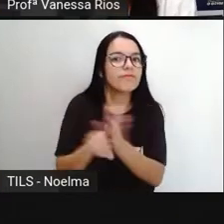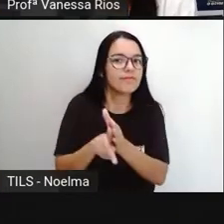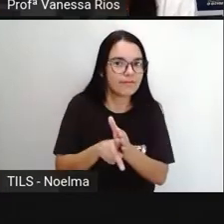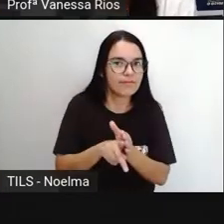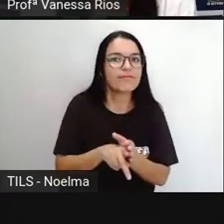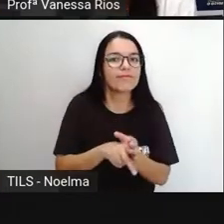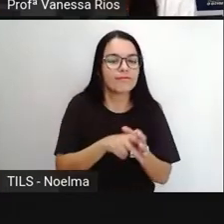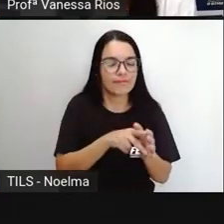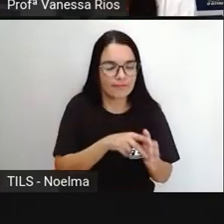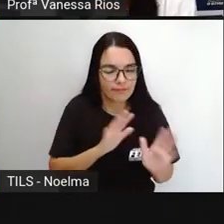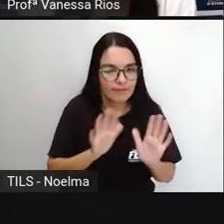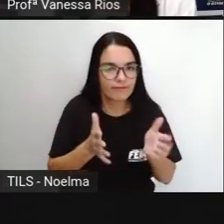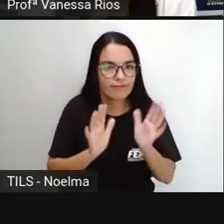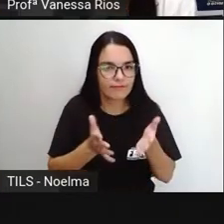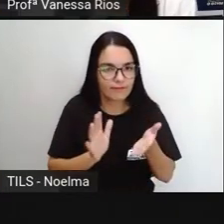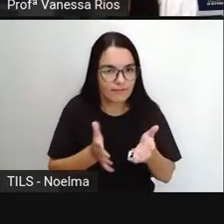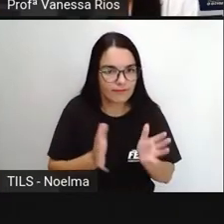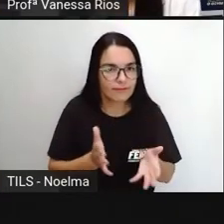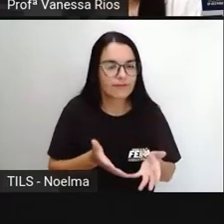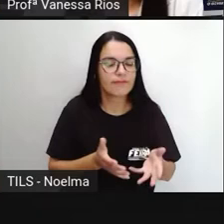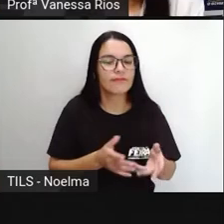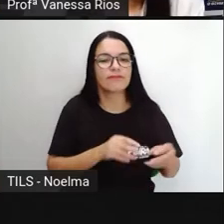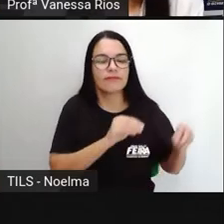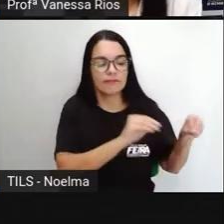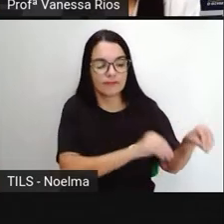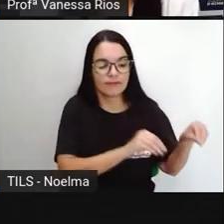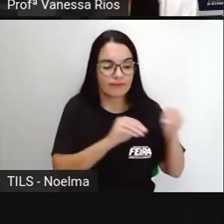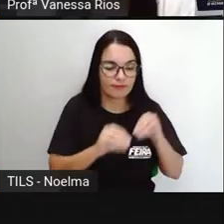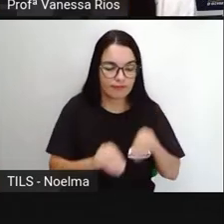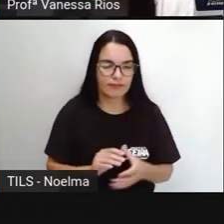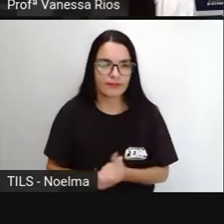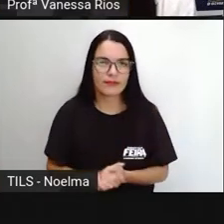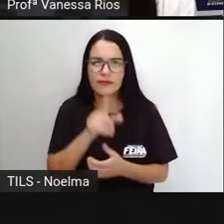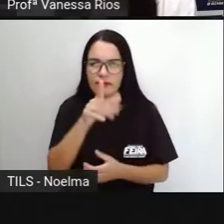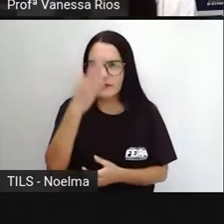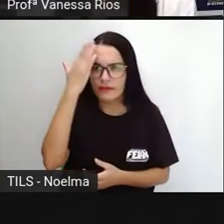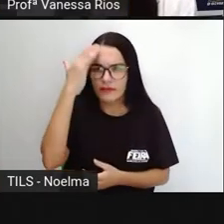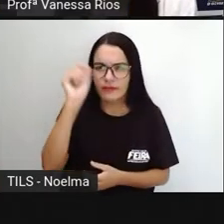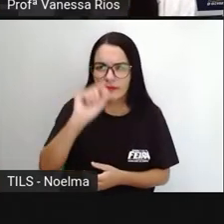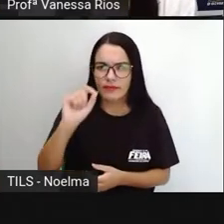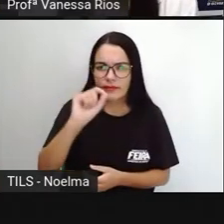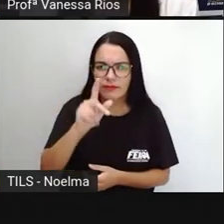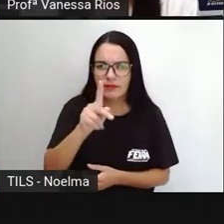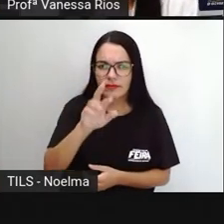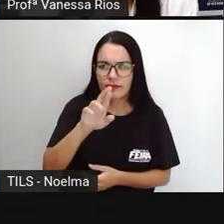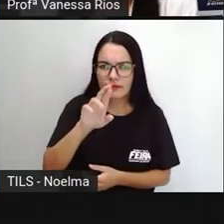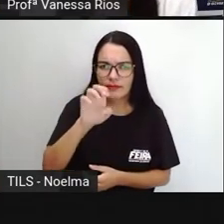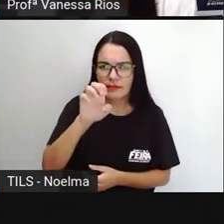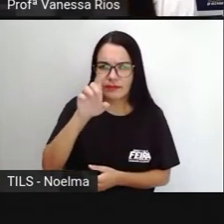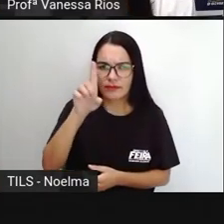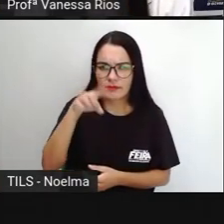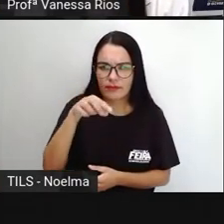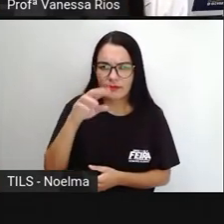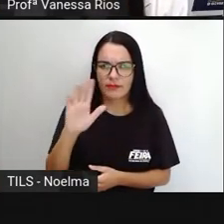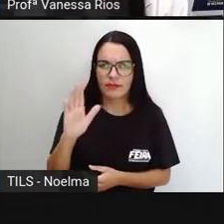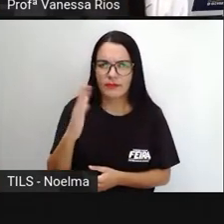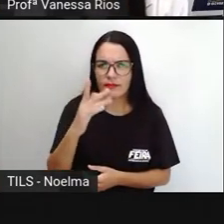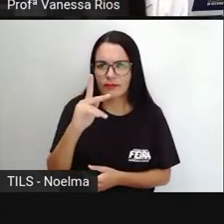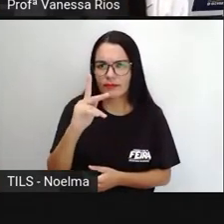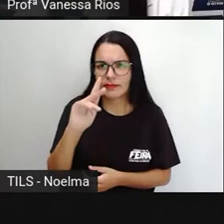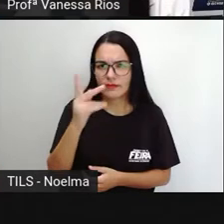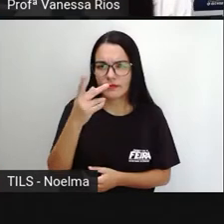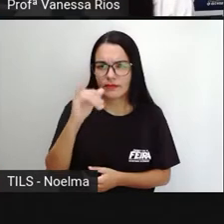na pré-história? Sabem aí que a pré-história corresponde, né, a um período da história da